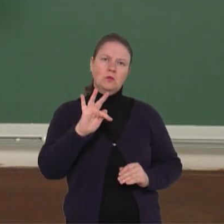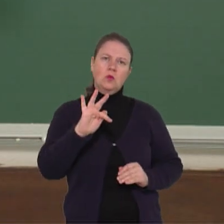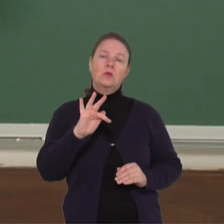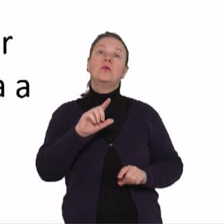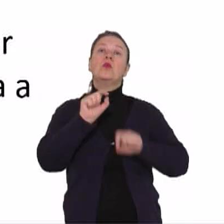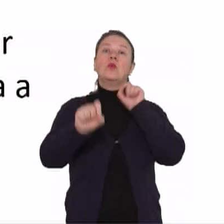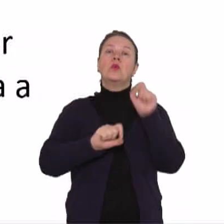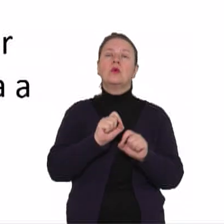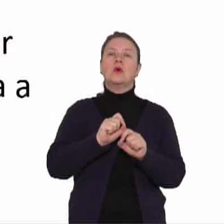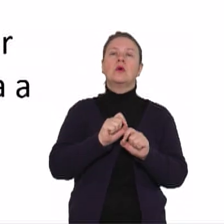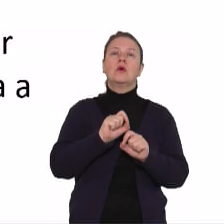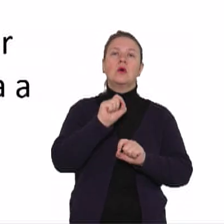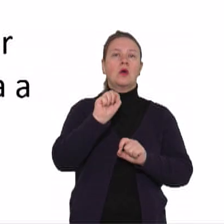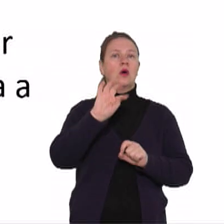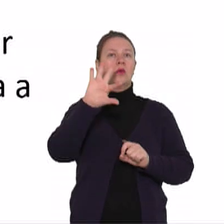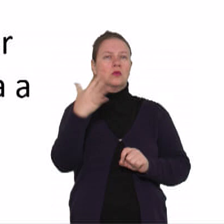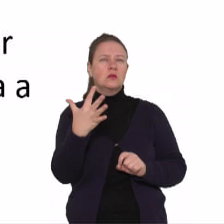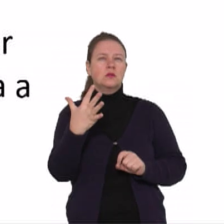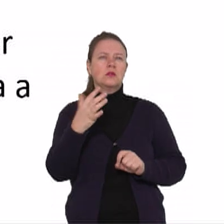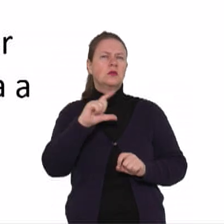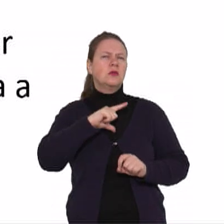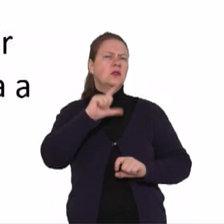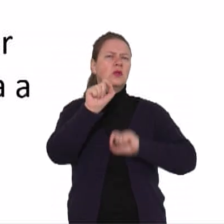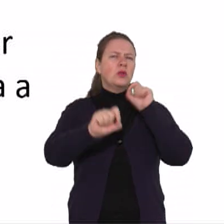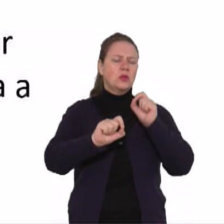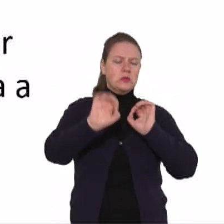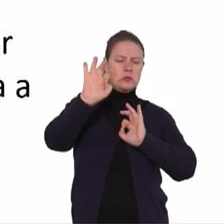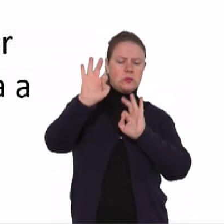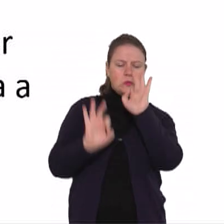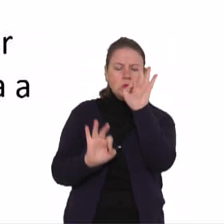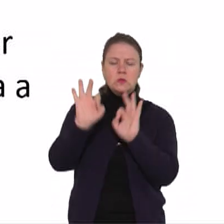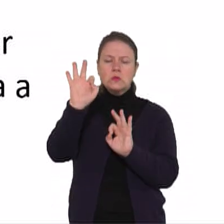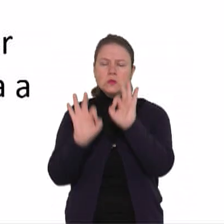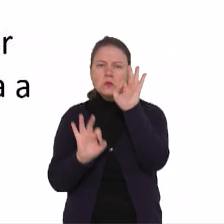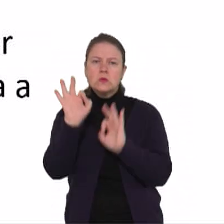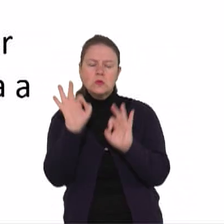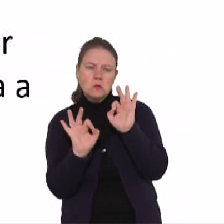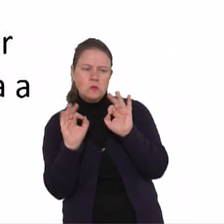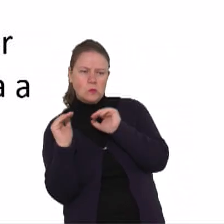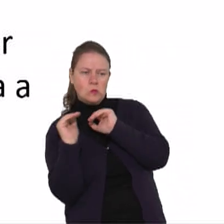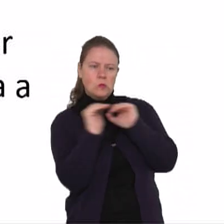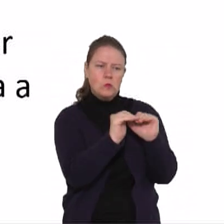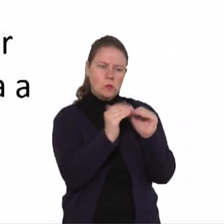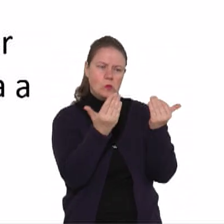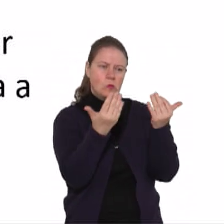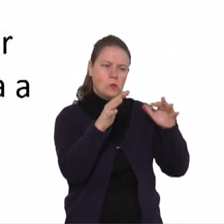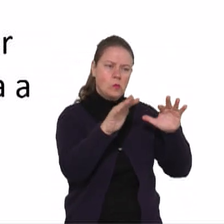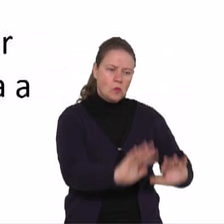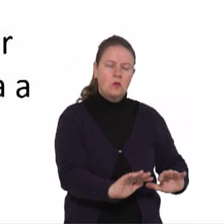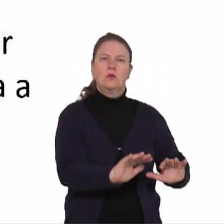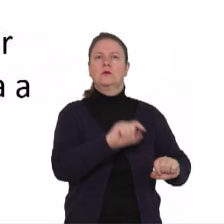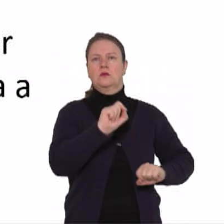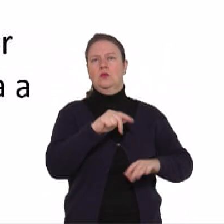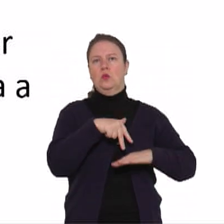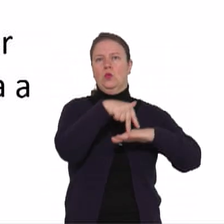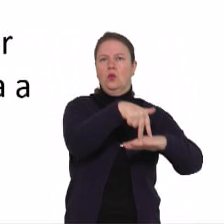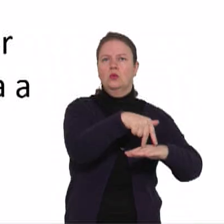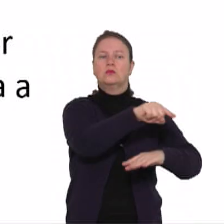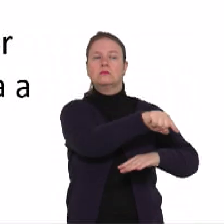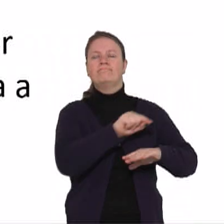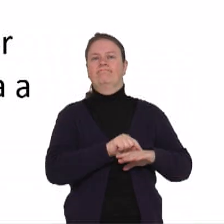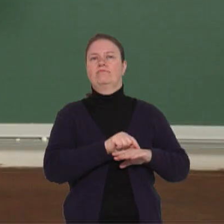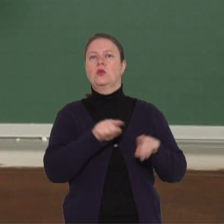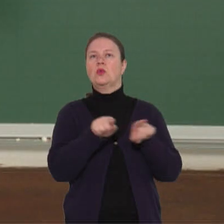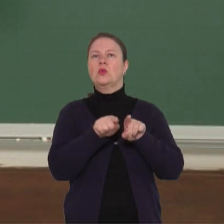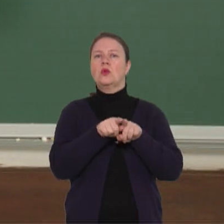os girondinos e a planície arquitetando um plano para derrubar os jacobinos. Vocês sabem, né, que a planície é